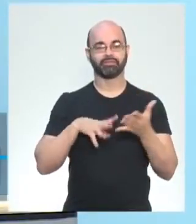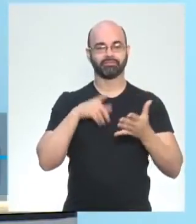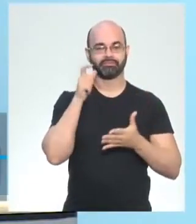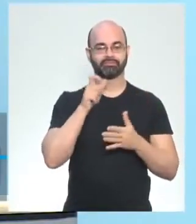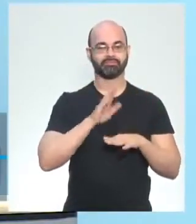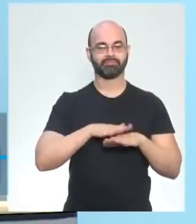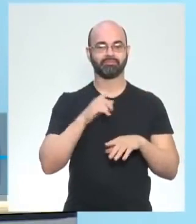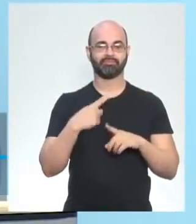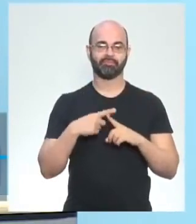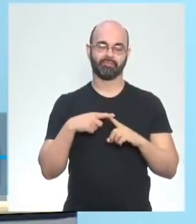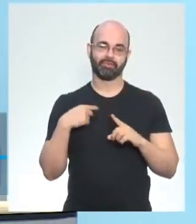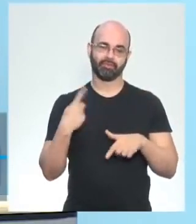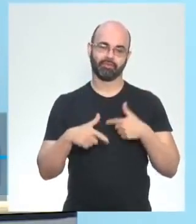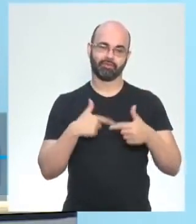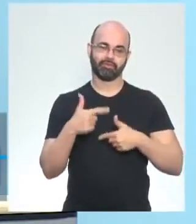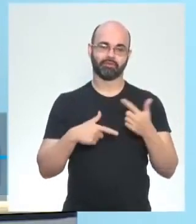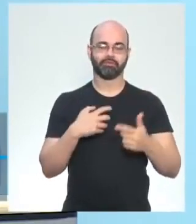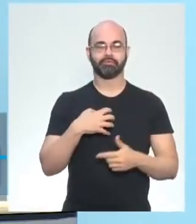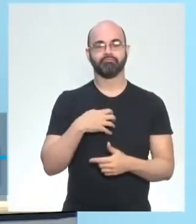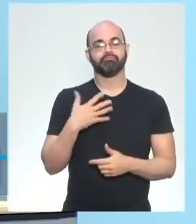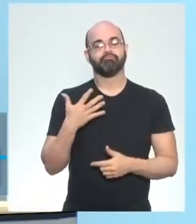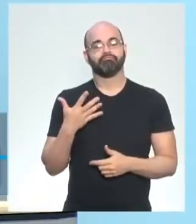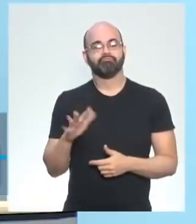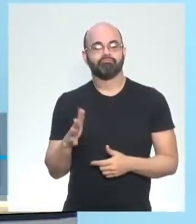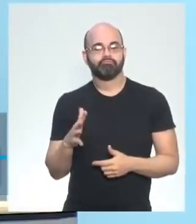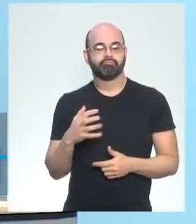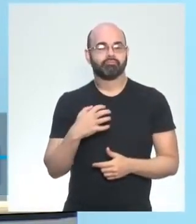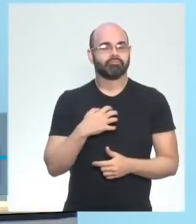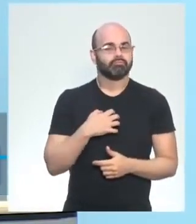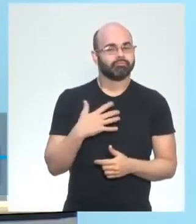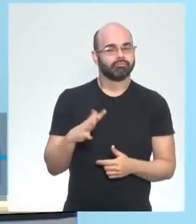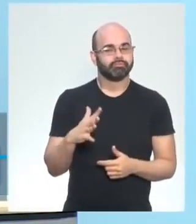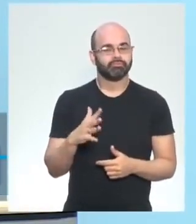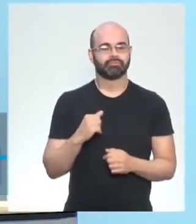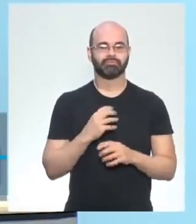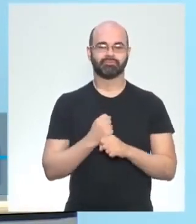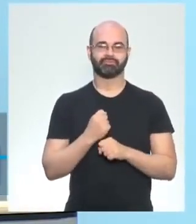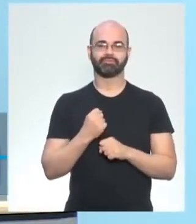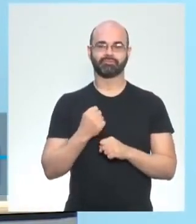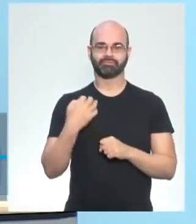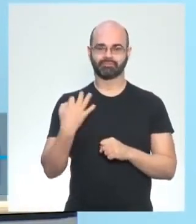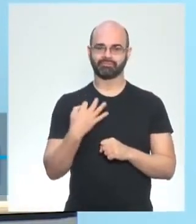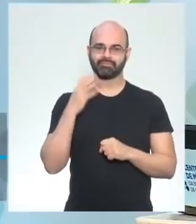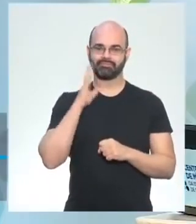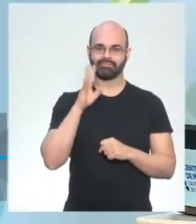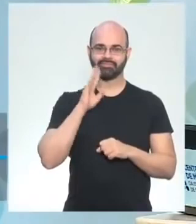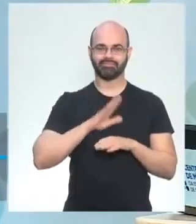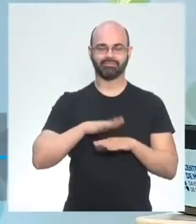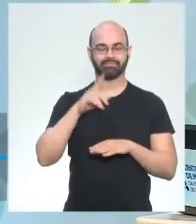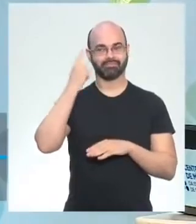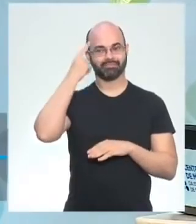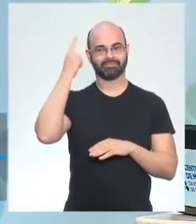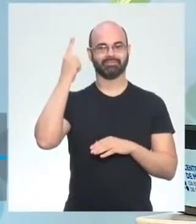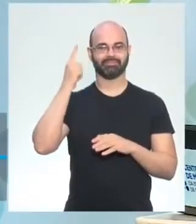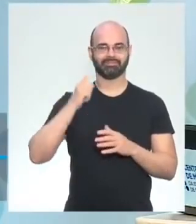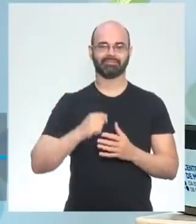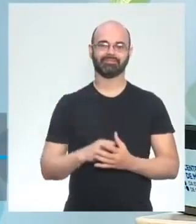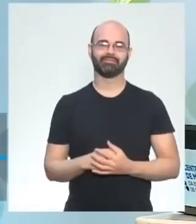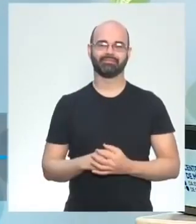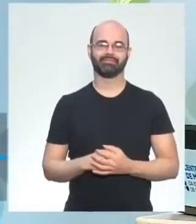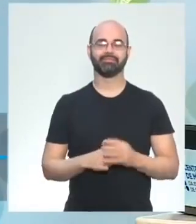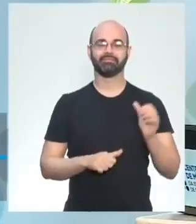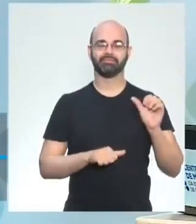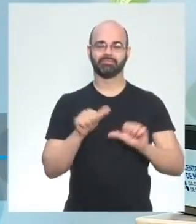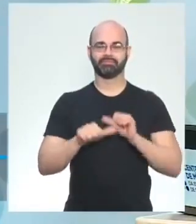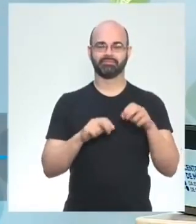também, porque a gente está trabalhando com a ideia da estimativa, né? Isso aí. Então não ficaria uma conta exata muito mais legal. Isso aí, por isso que foi alterado esse valor,